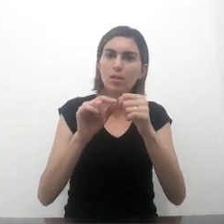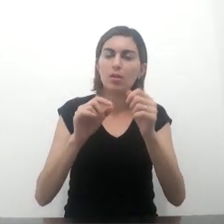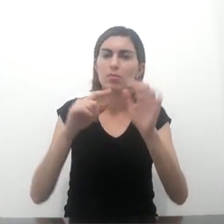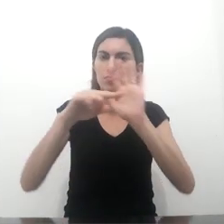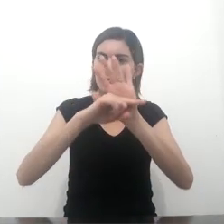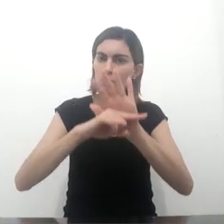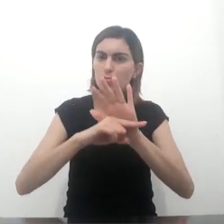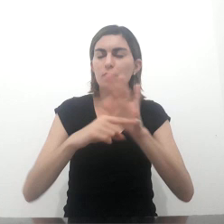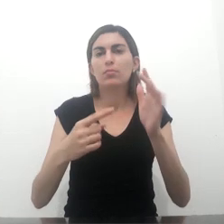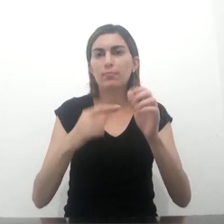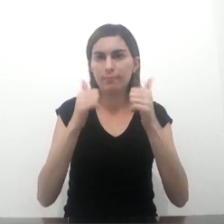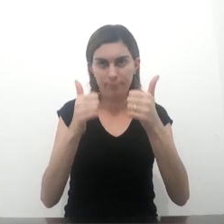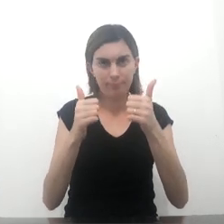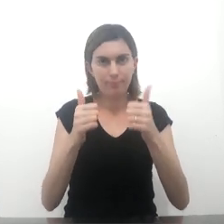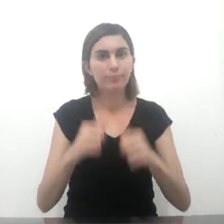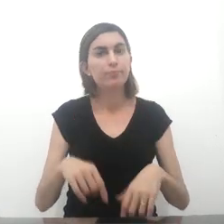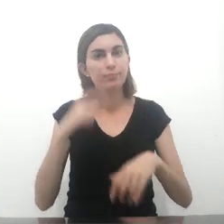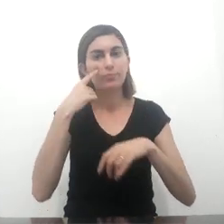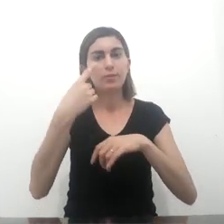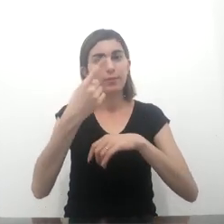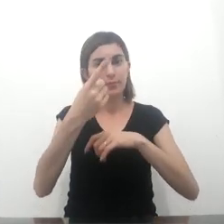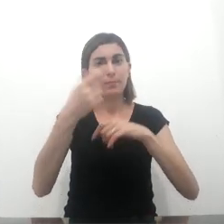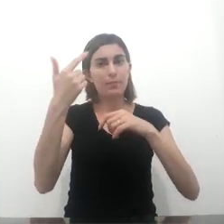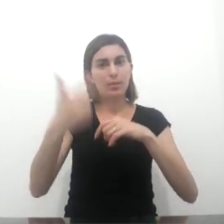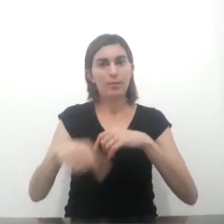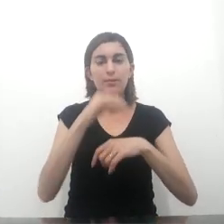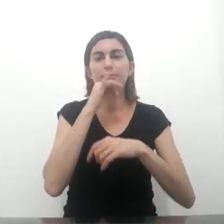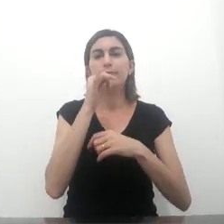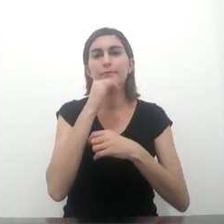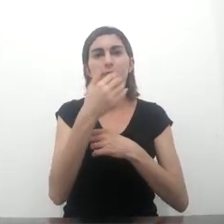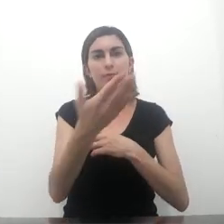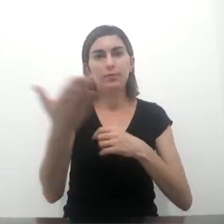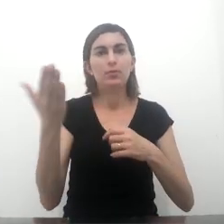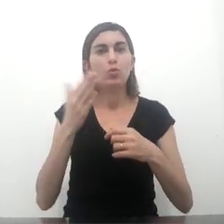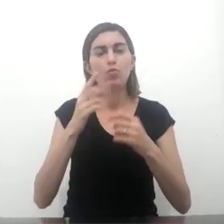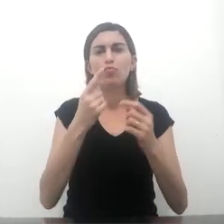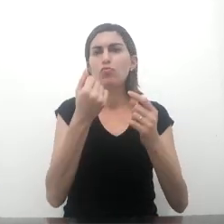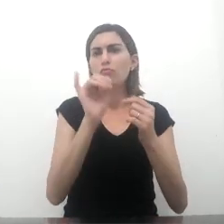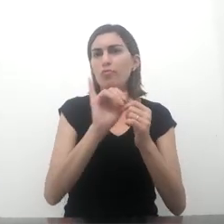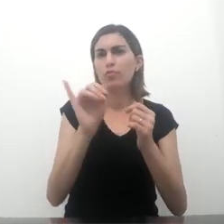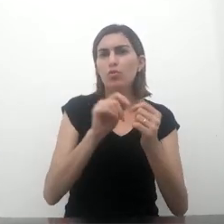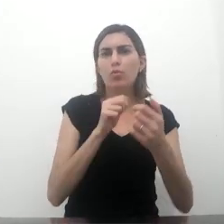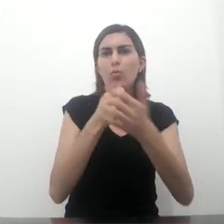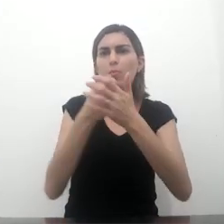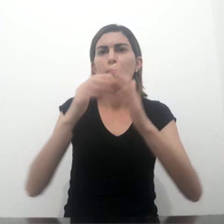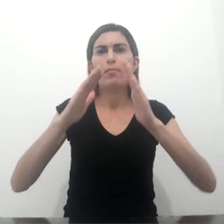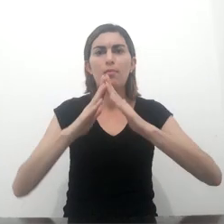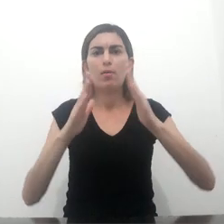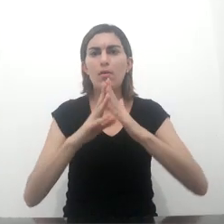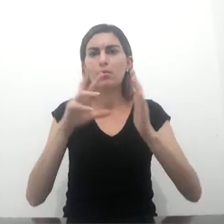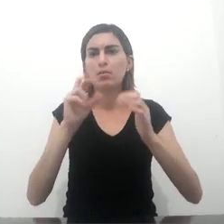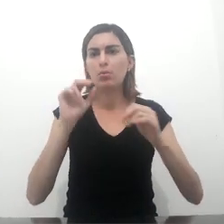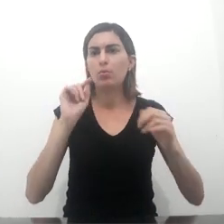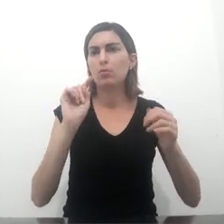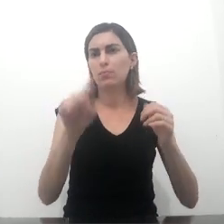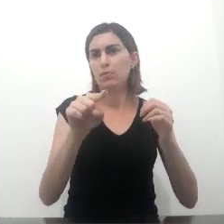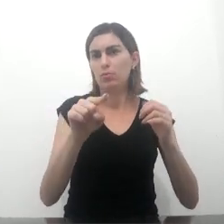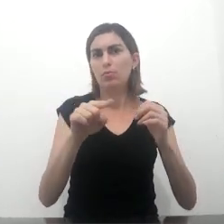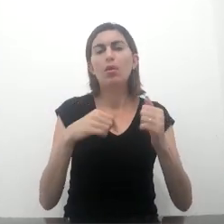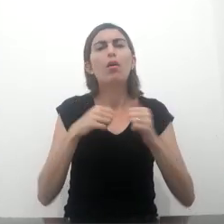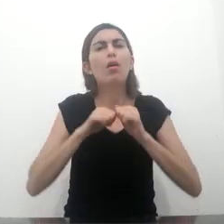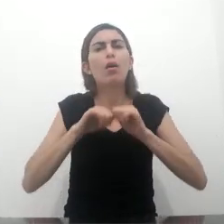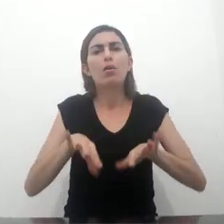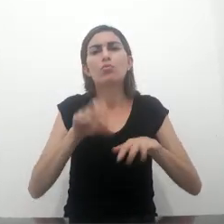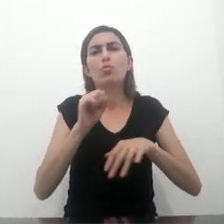essa subtração. Massa? Então veja aí mais este exemplo. Um investidor comprou uma casa por 50